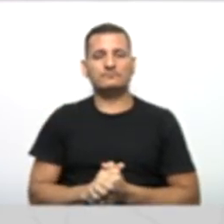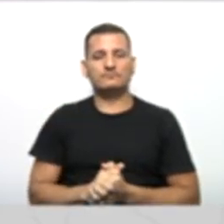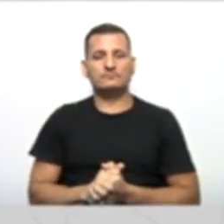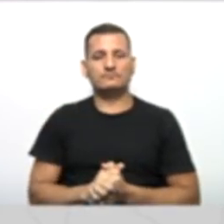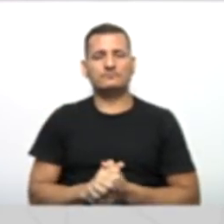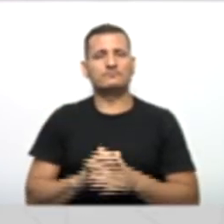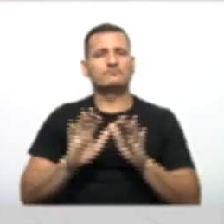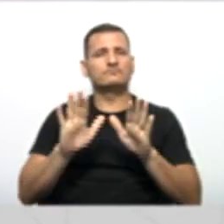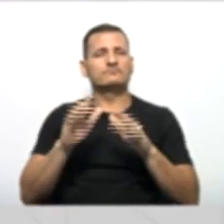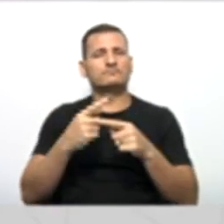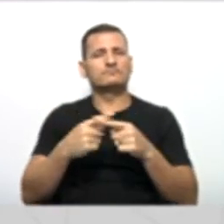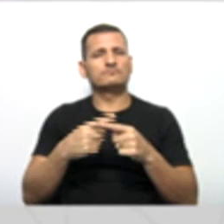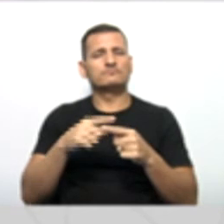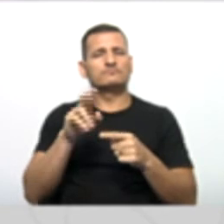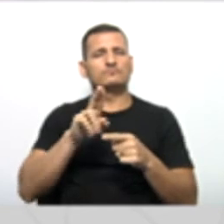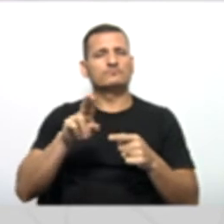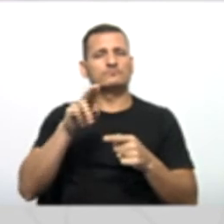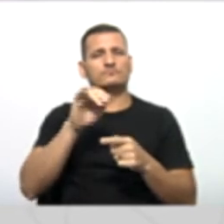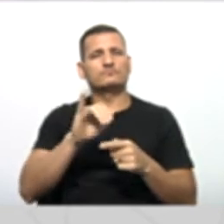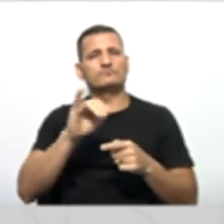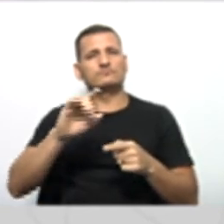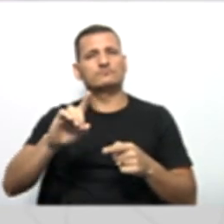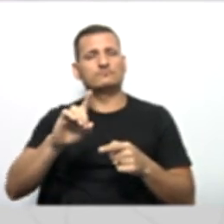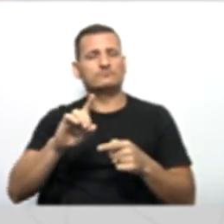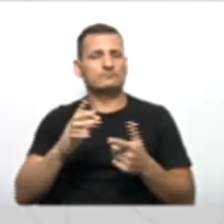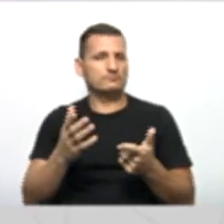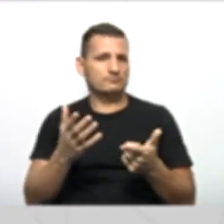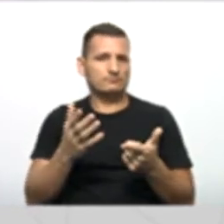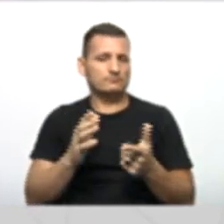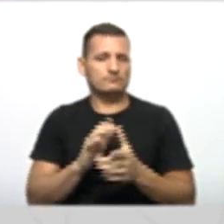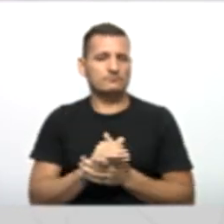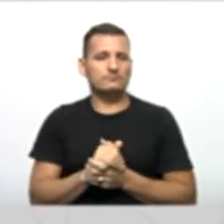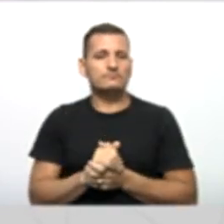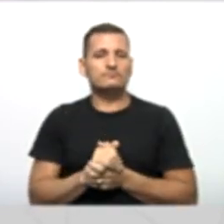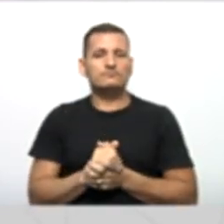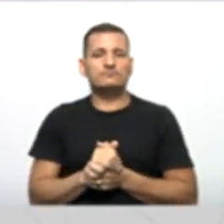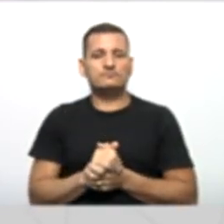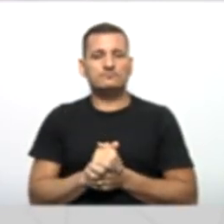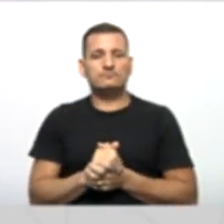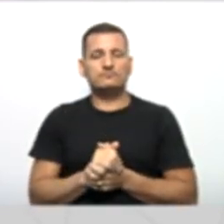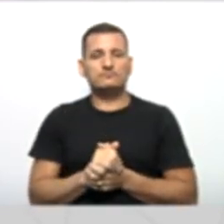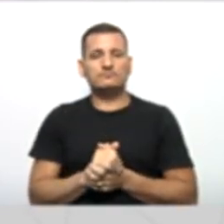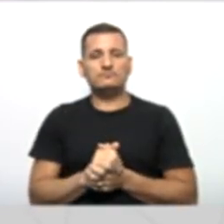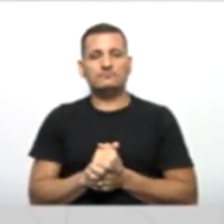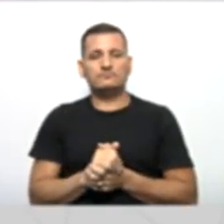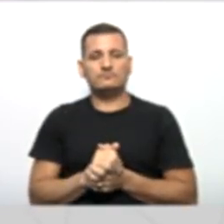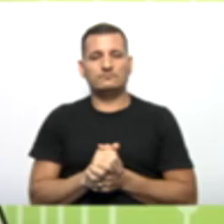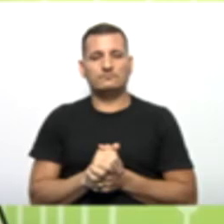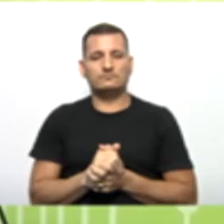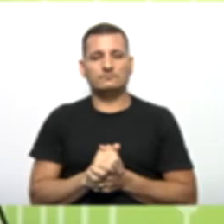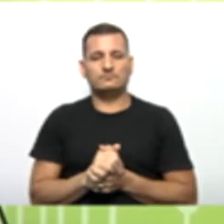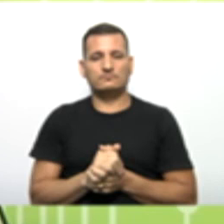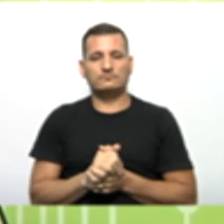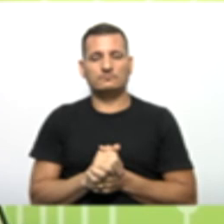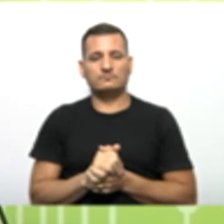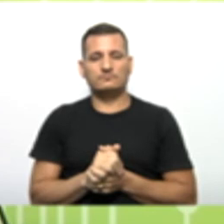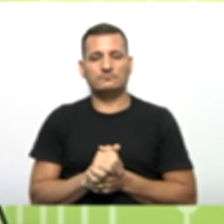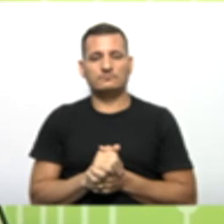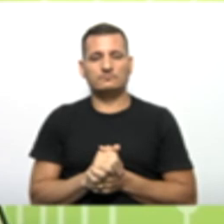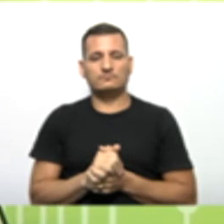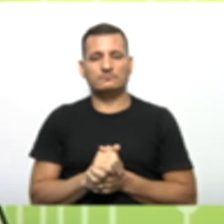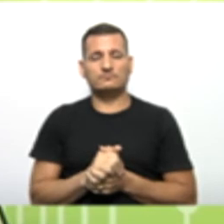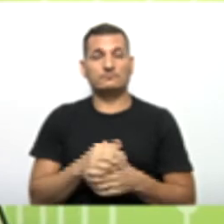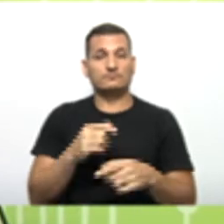o como identificador padrão o registro do idt de identidade da pessoa